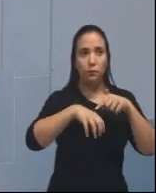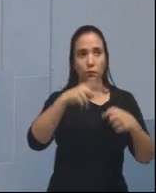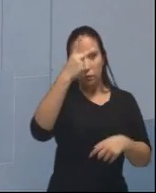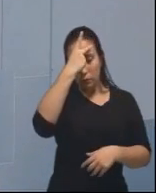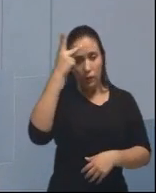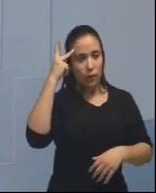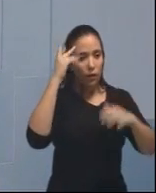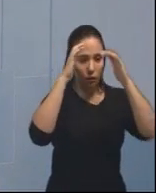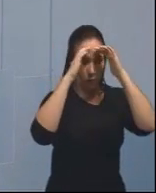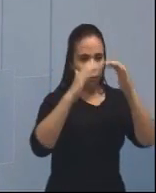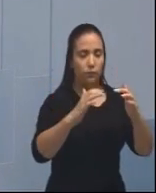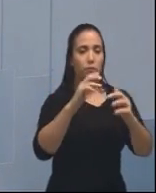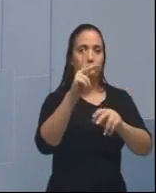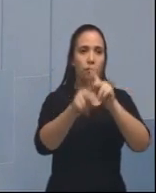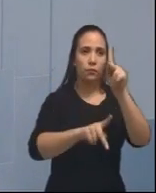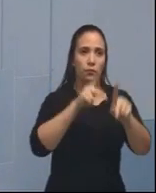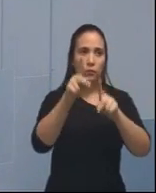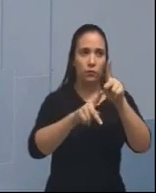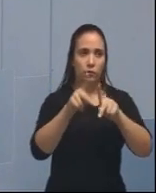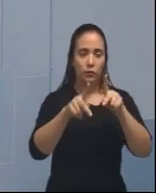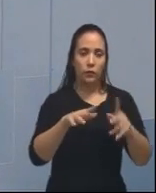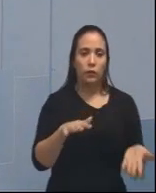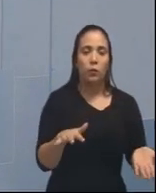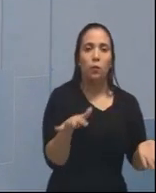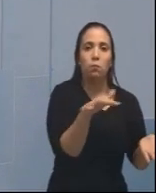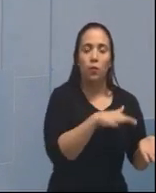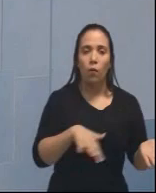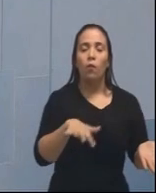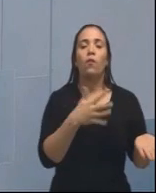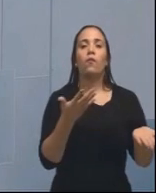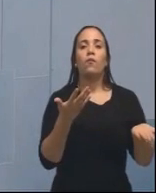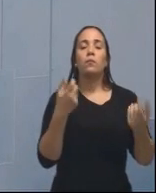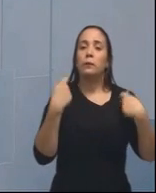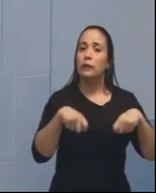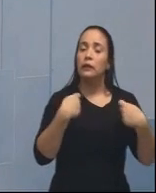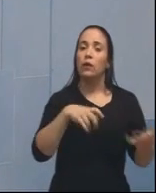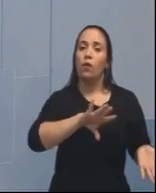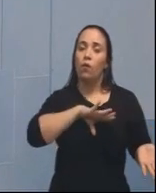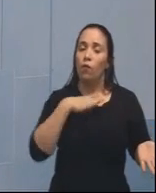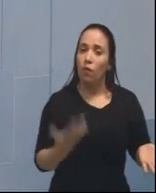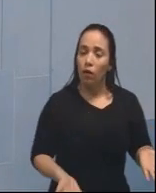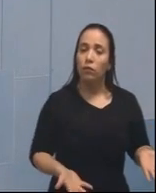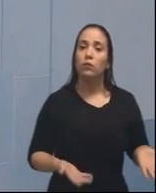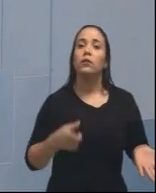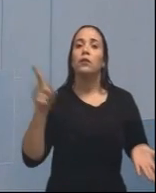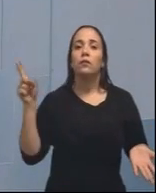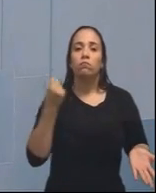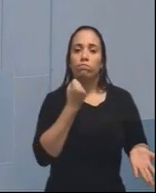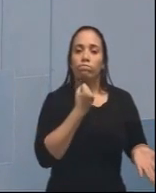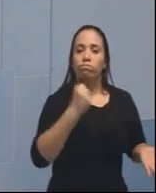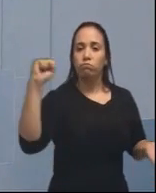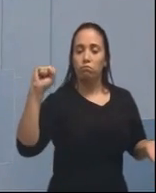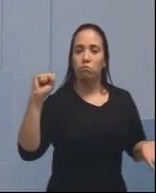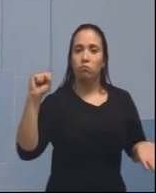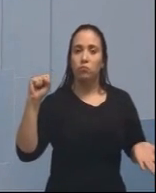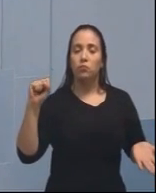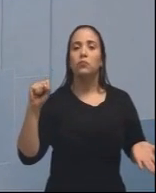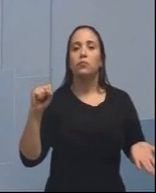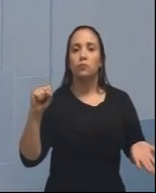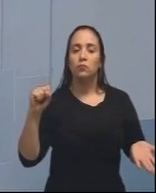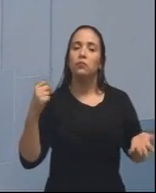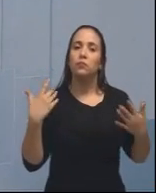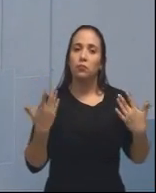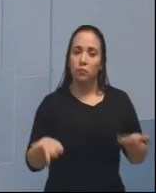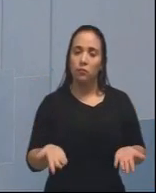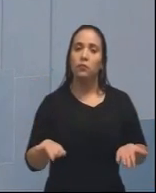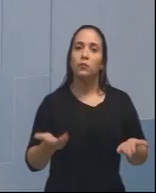popular, que fosse arrojado e tivesse condições para ir para o embate. E, sem dúvida,